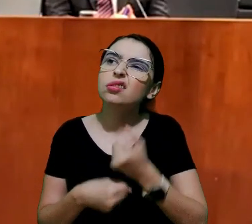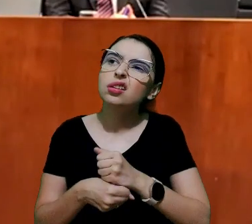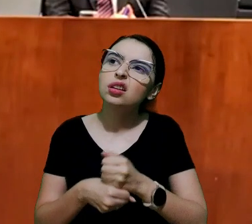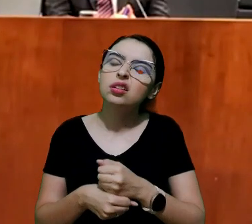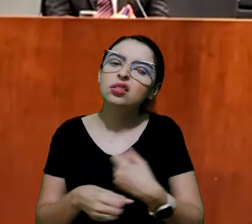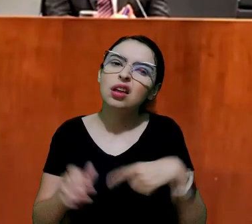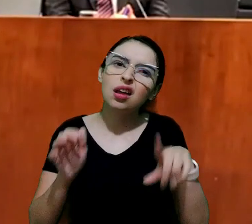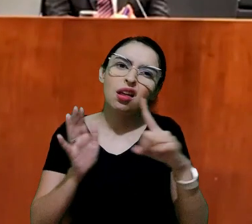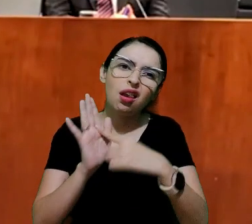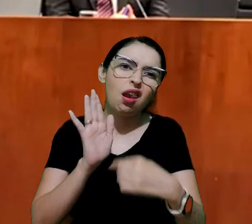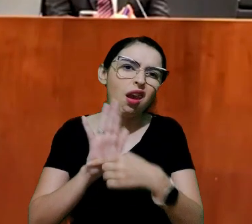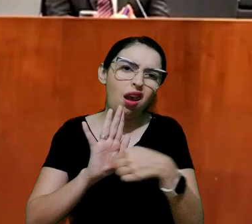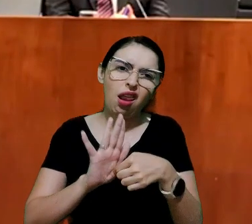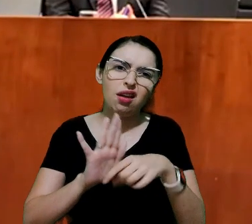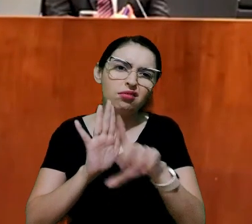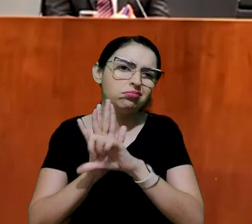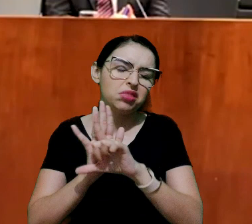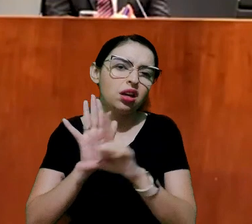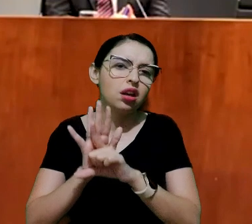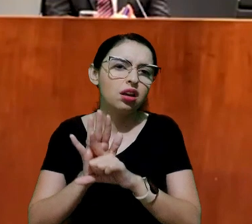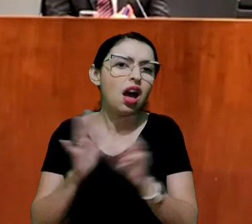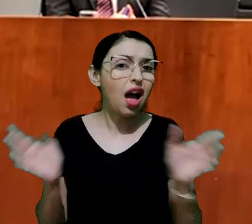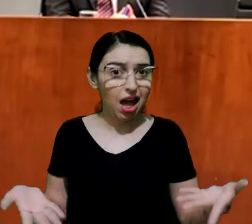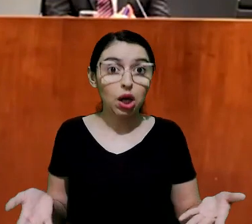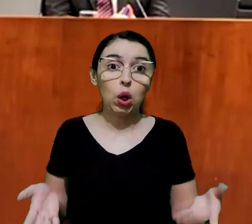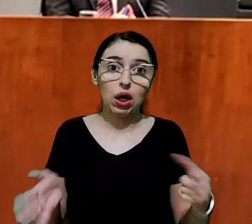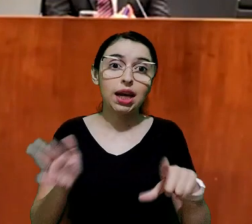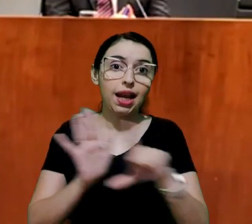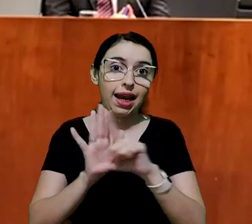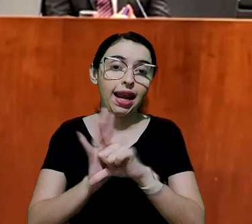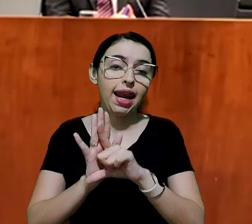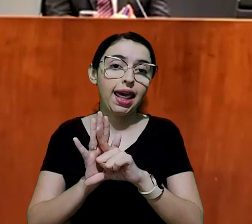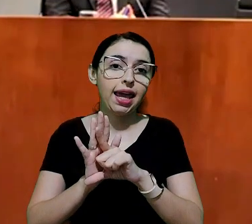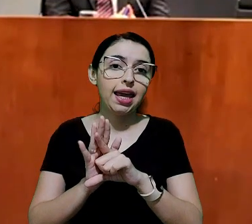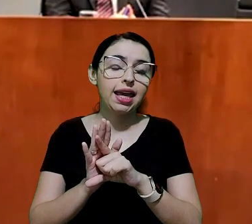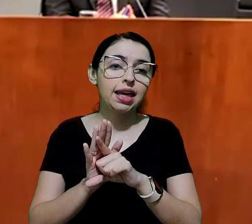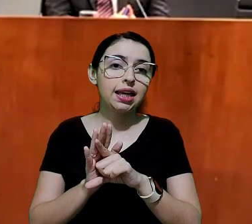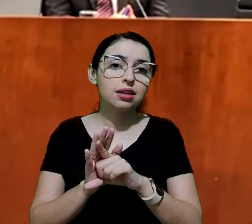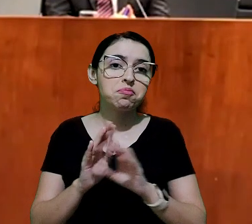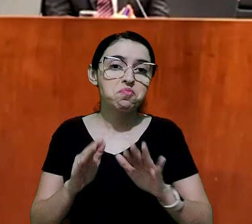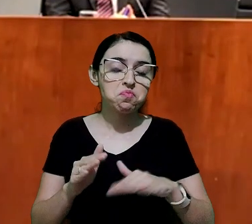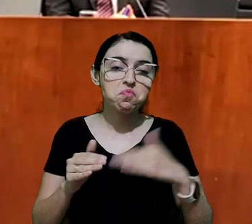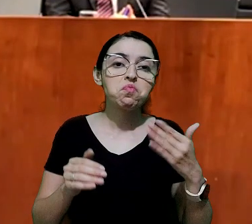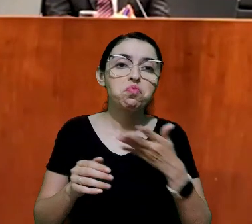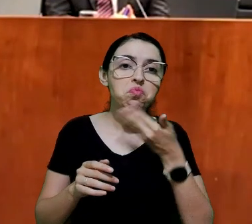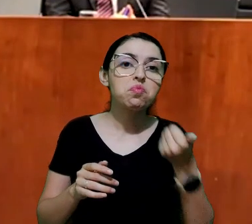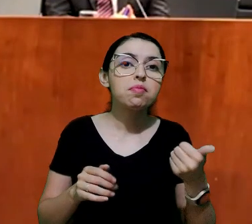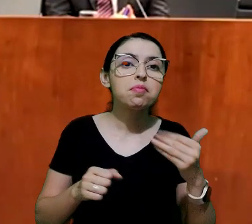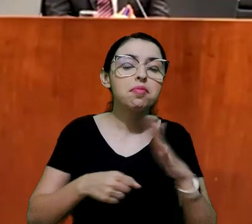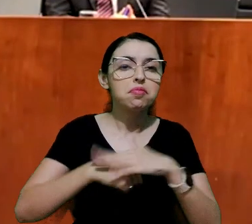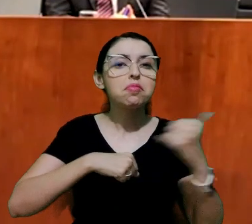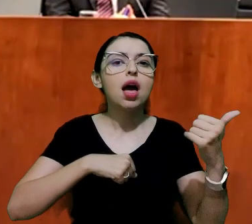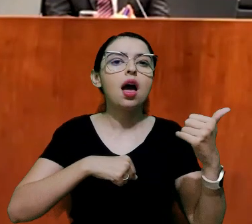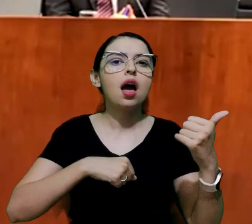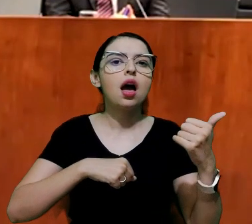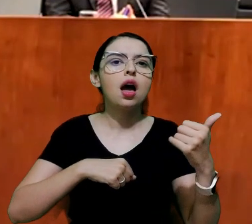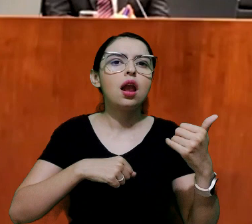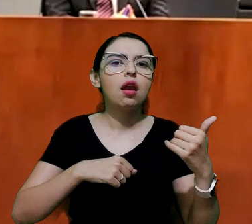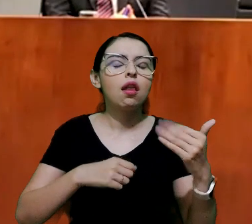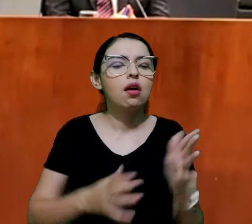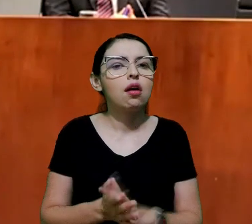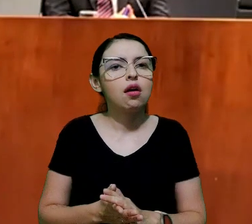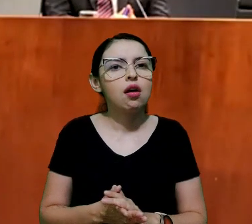passou a ser lícito e mais conveniente, mais próprio e mais constante na